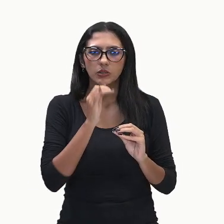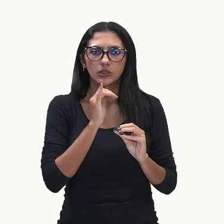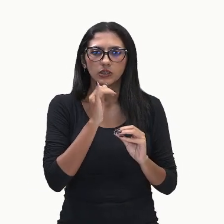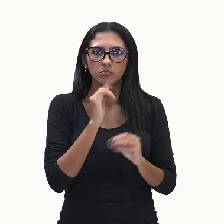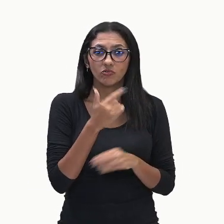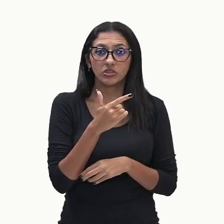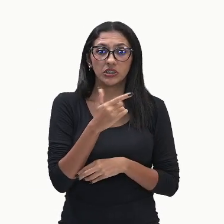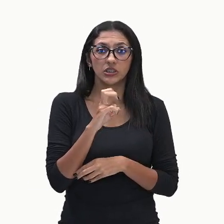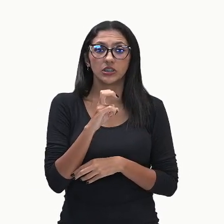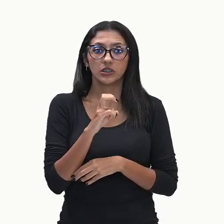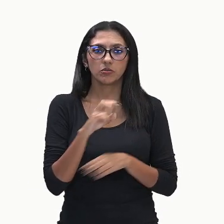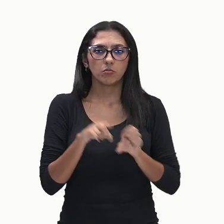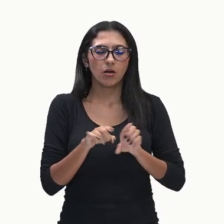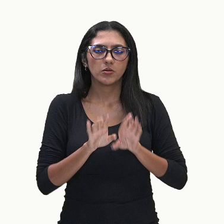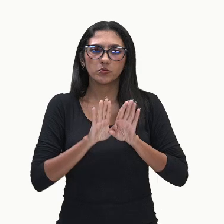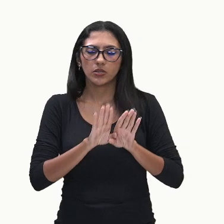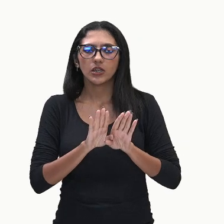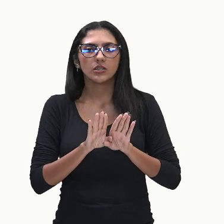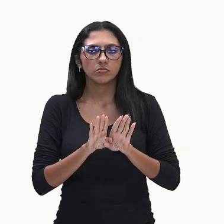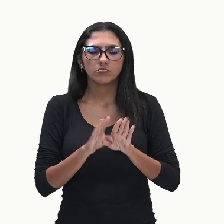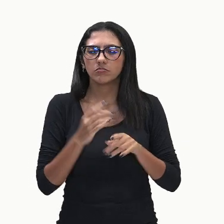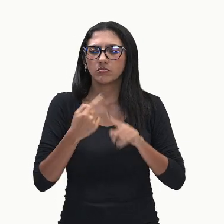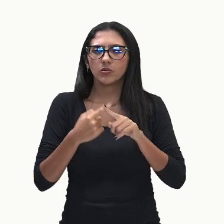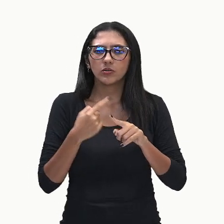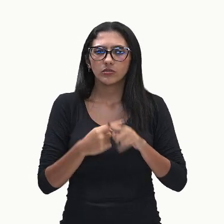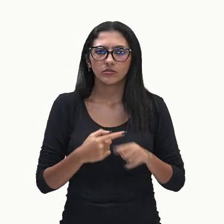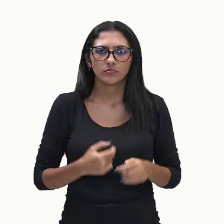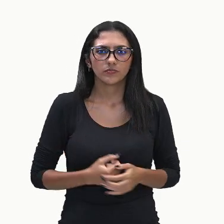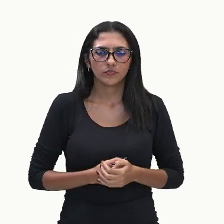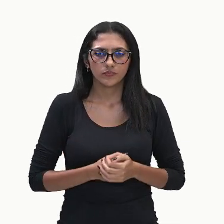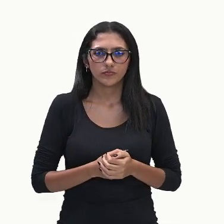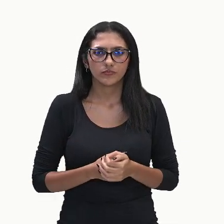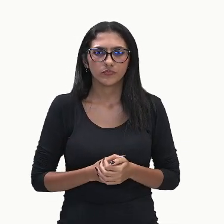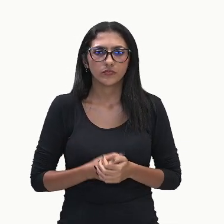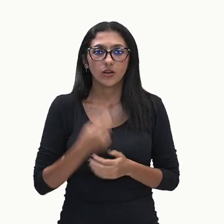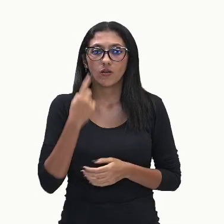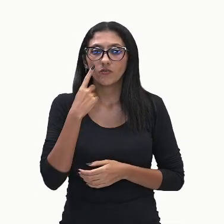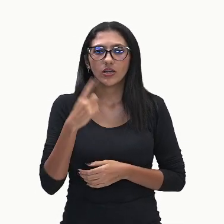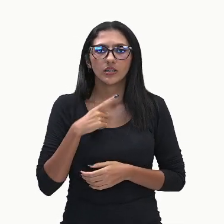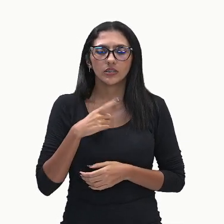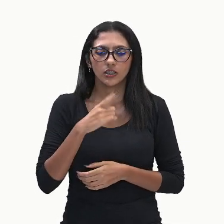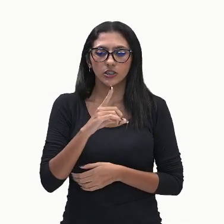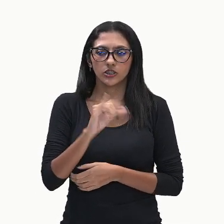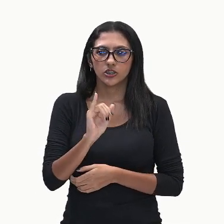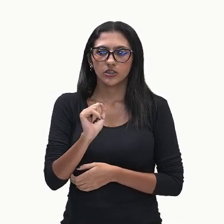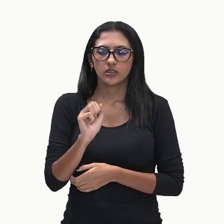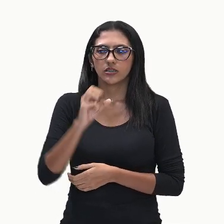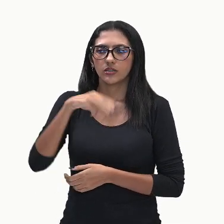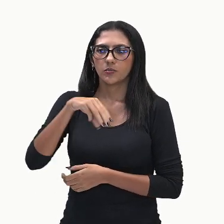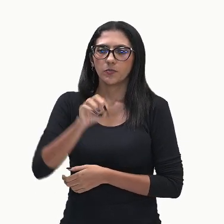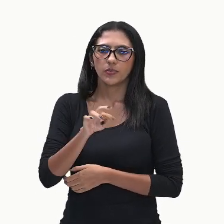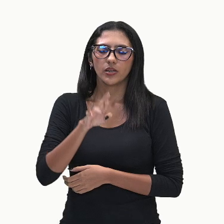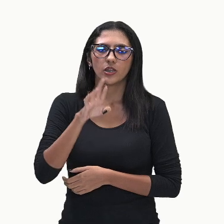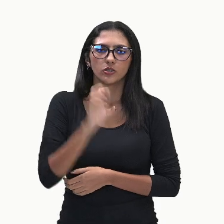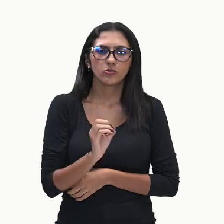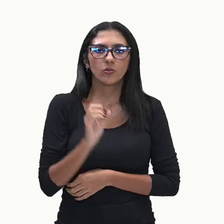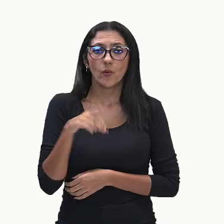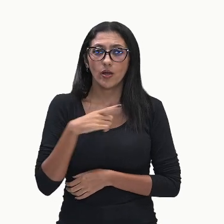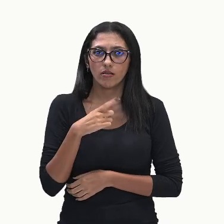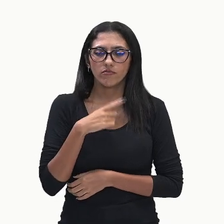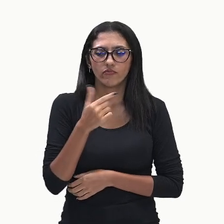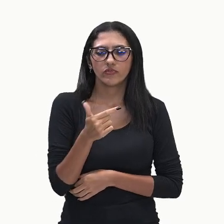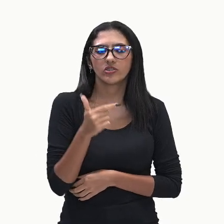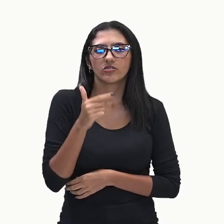25, mas cuidado. Por quê? Porque a questão está falando que o diâmetro da base mede